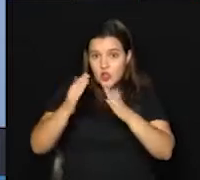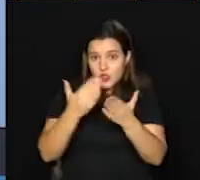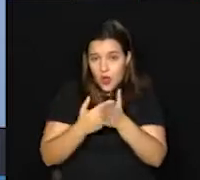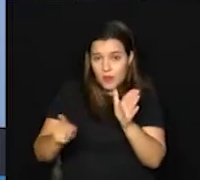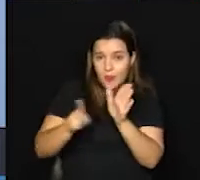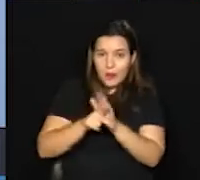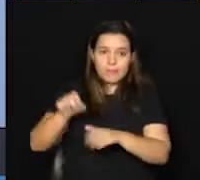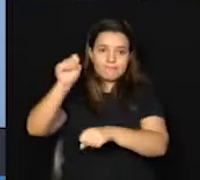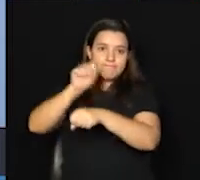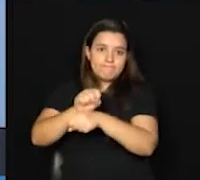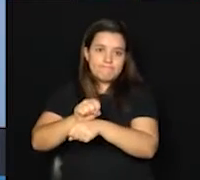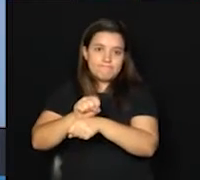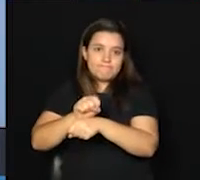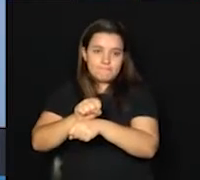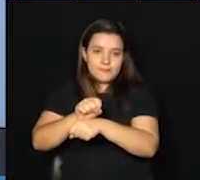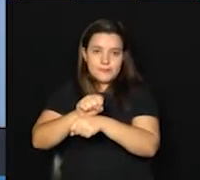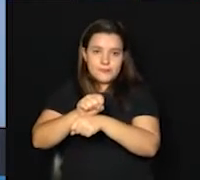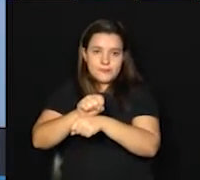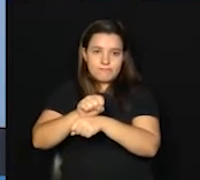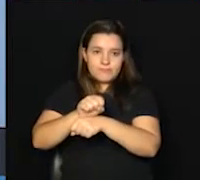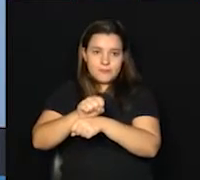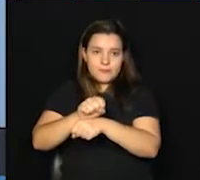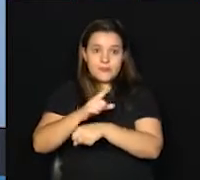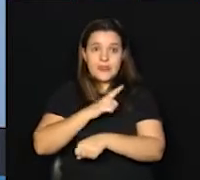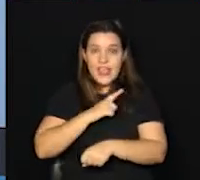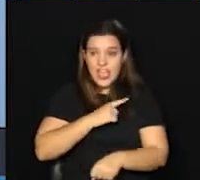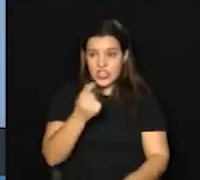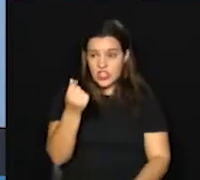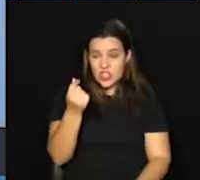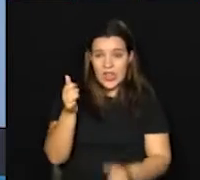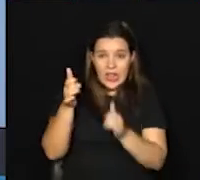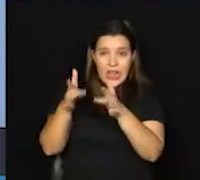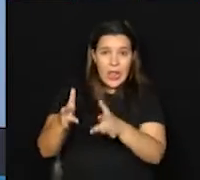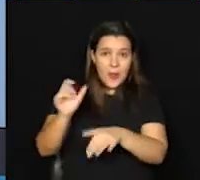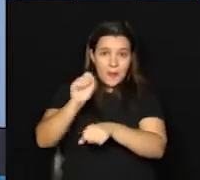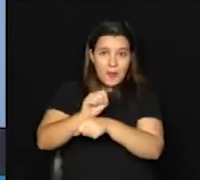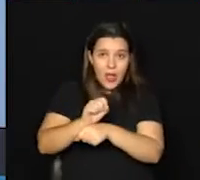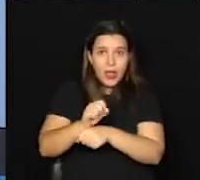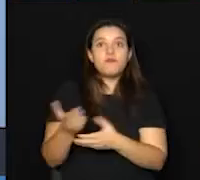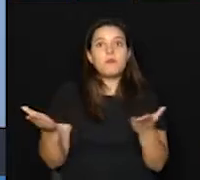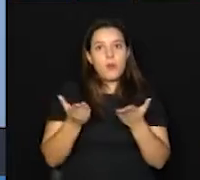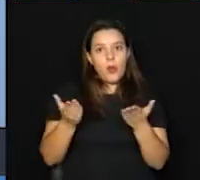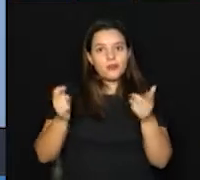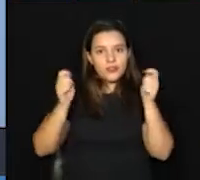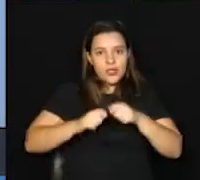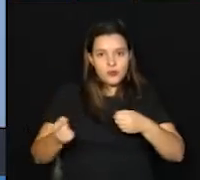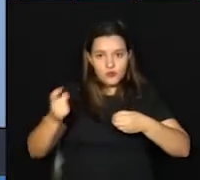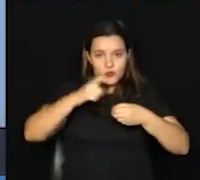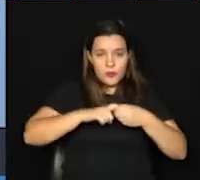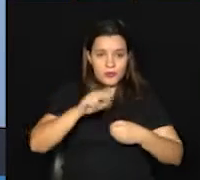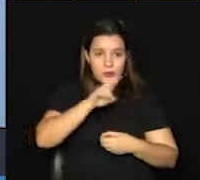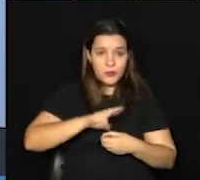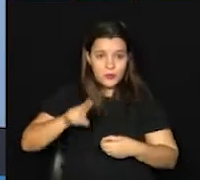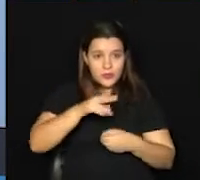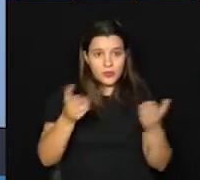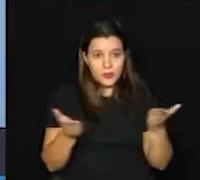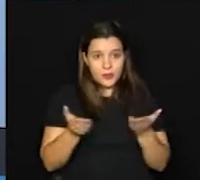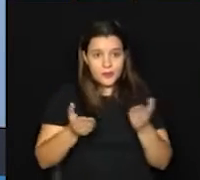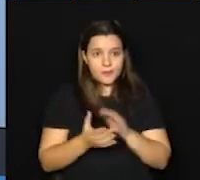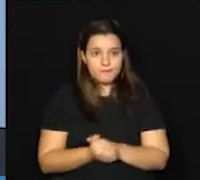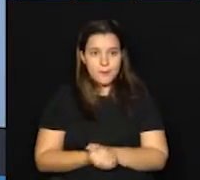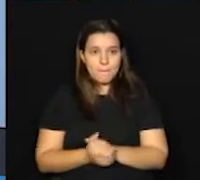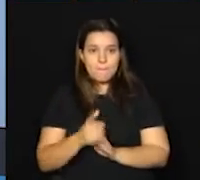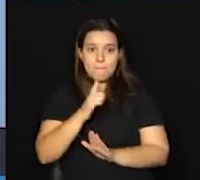suspenso. Inclusive, quem tem crédito nesse bilhete único vai poder usar agora. E olha só, lembrando que ele